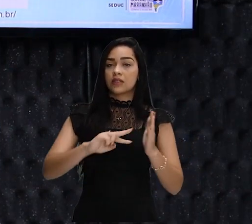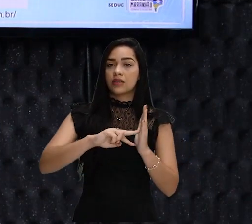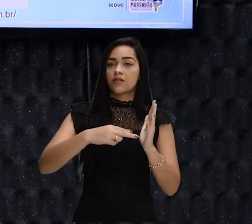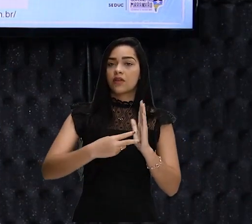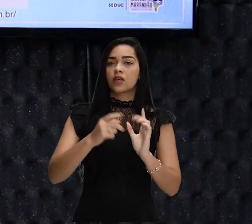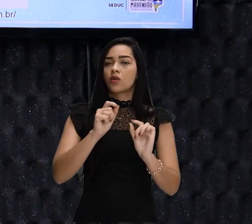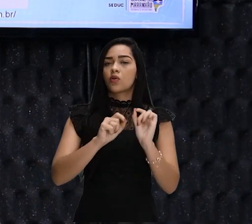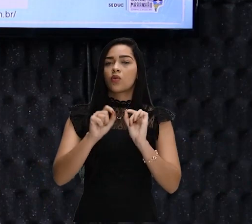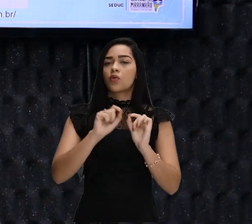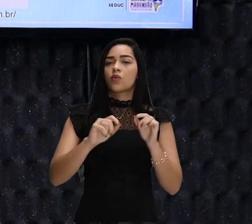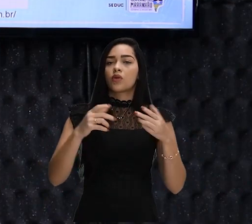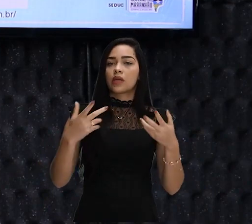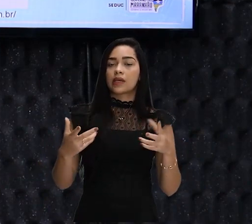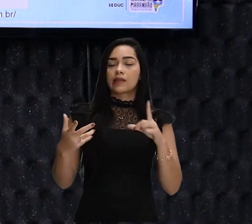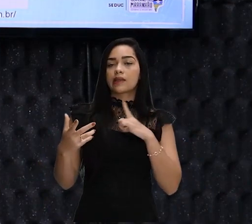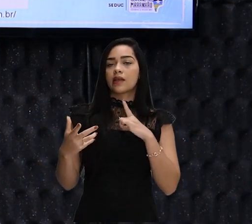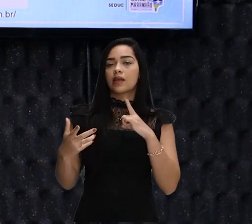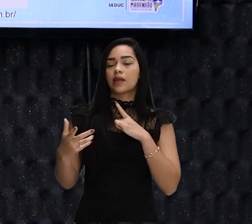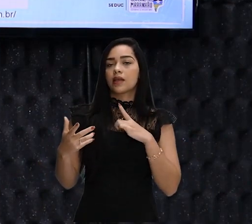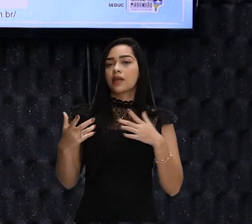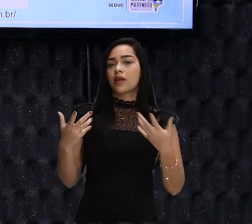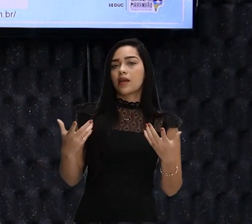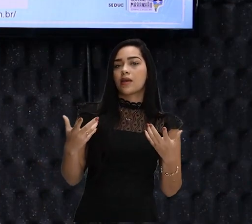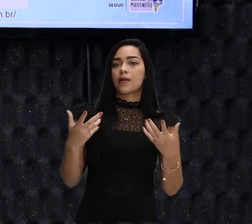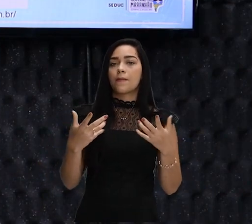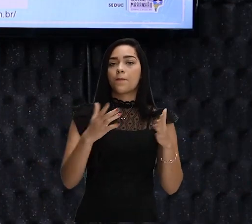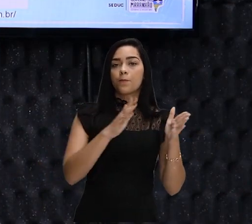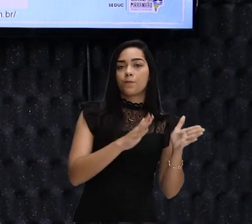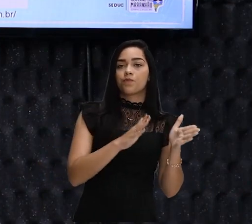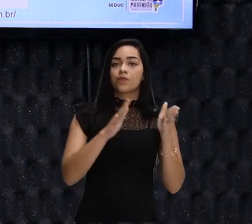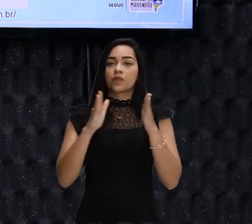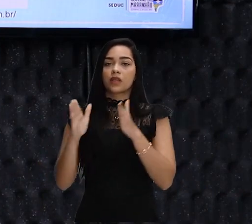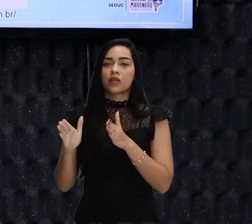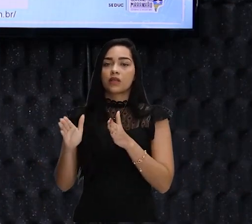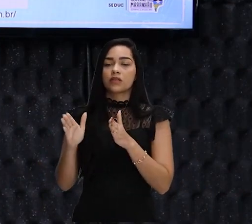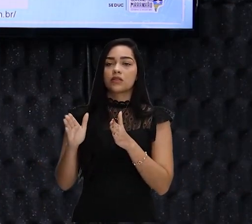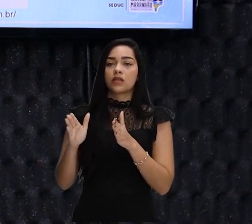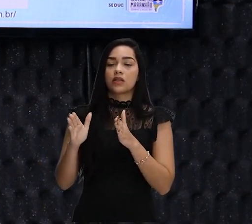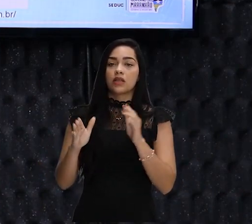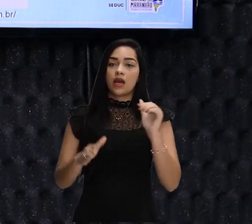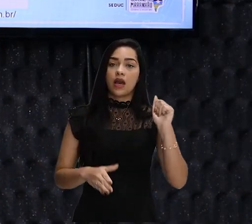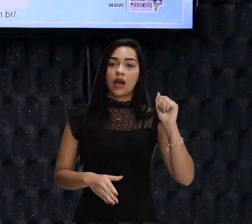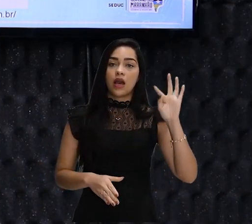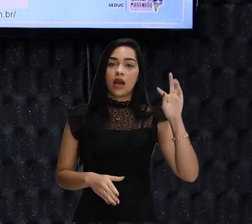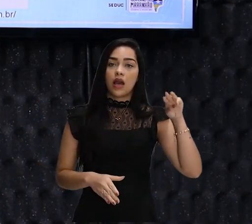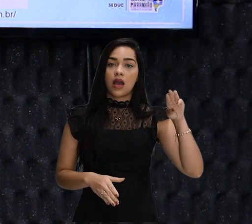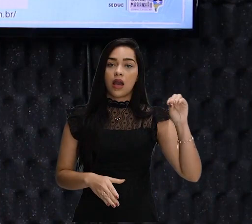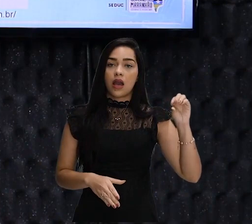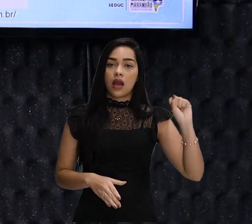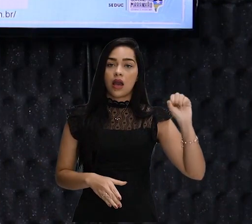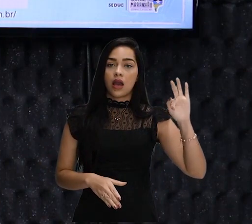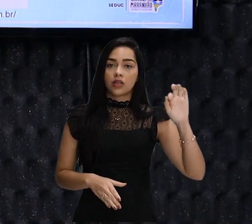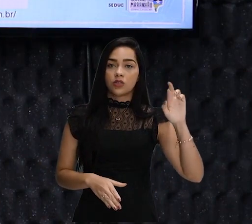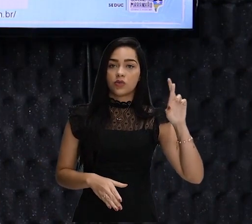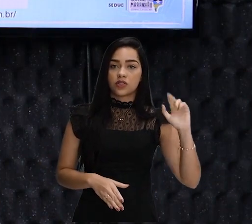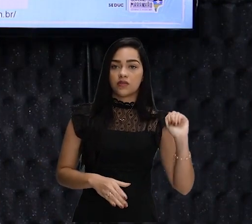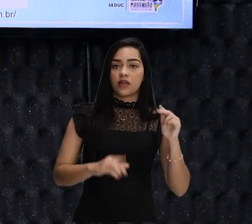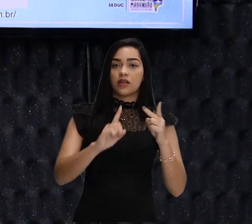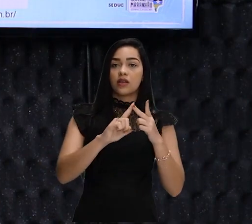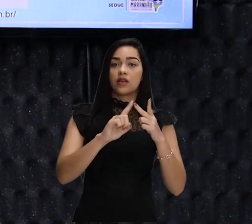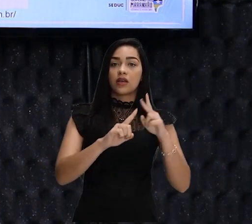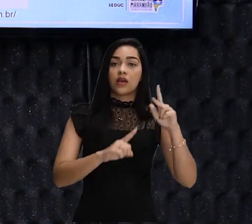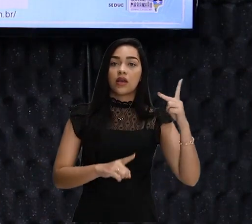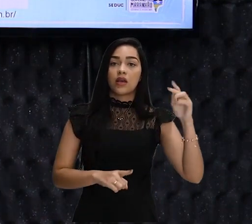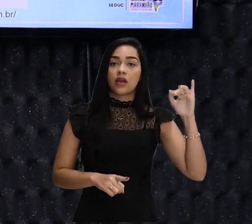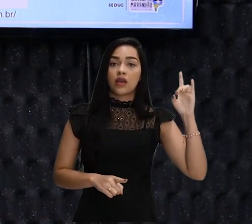que você vai ter ali uma transição, né, entre a atmosfera, a hidrosfera